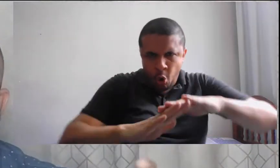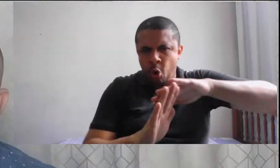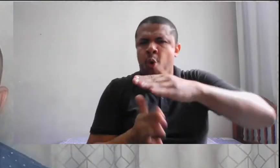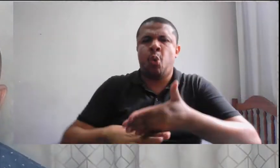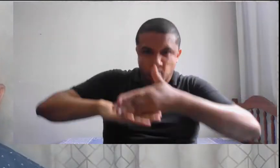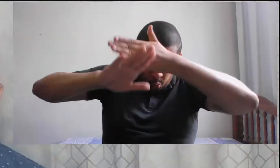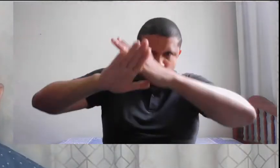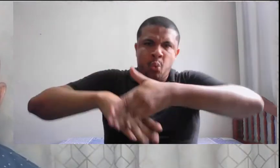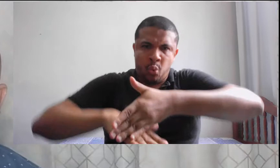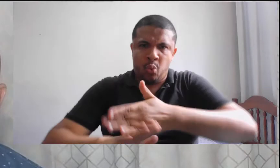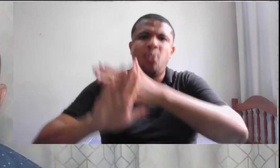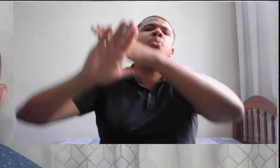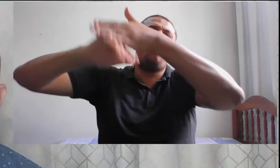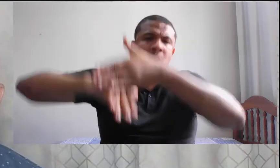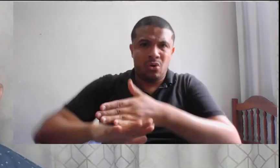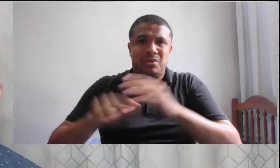faremos nós?